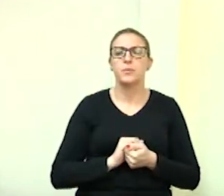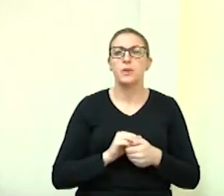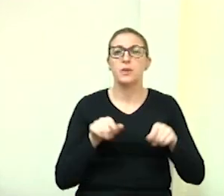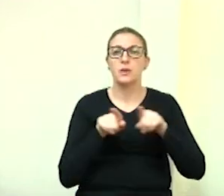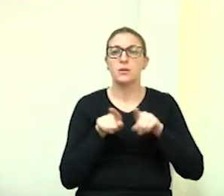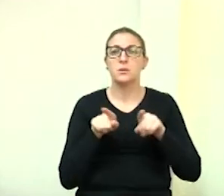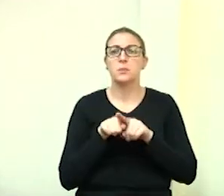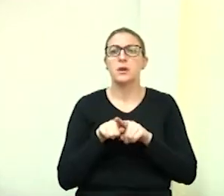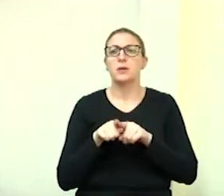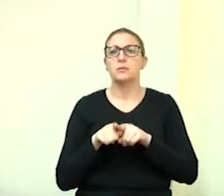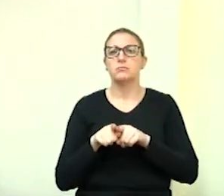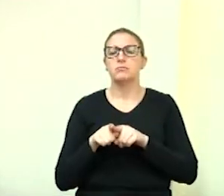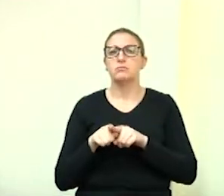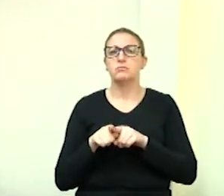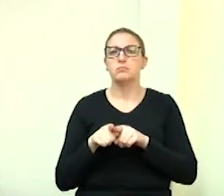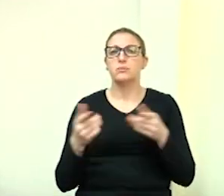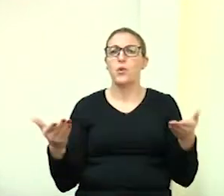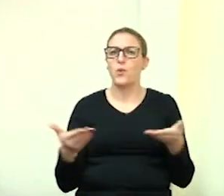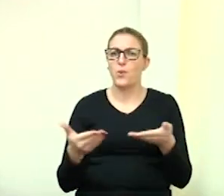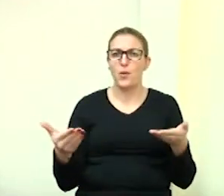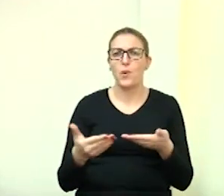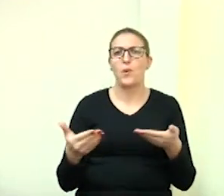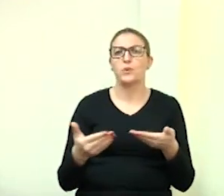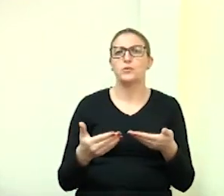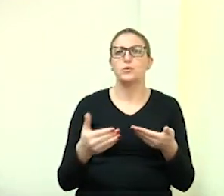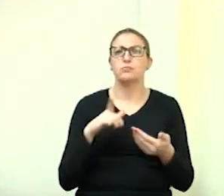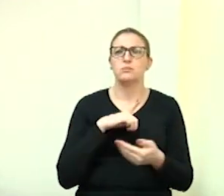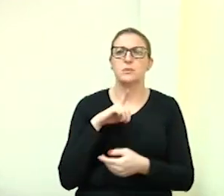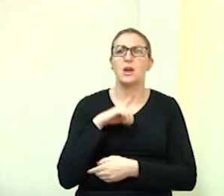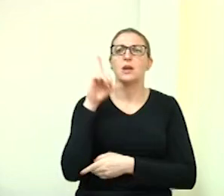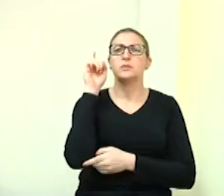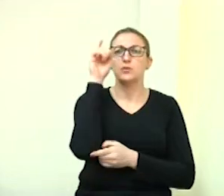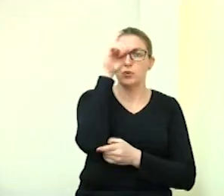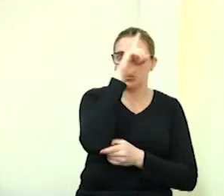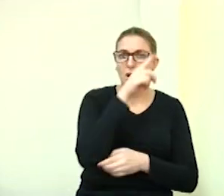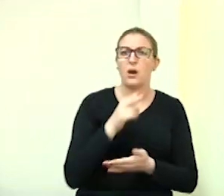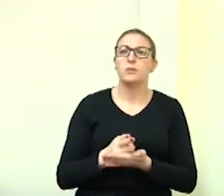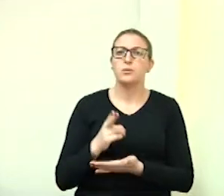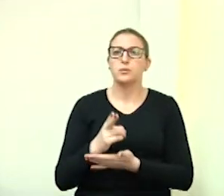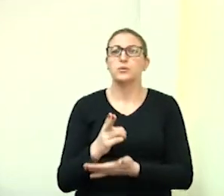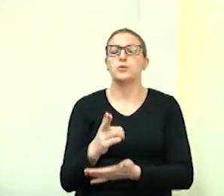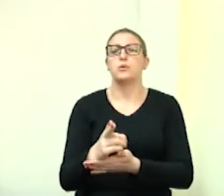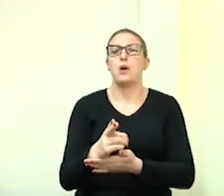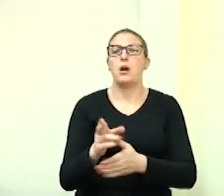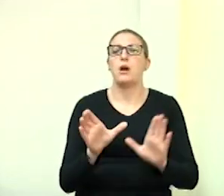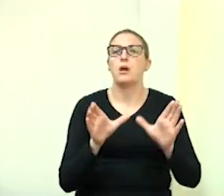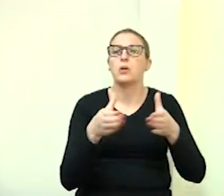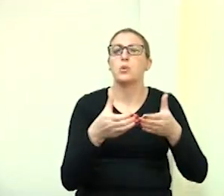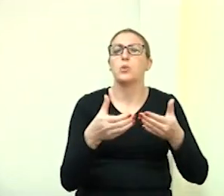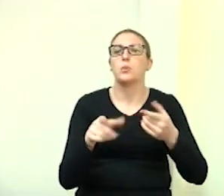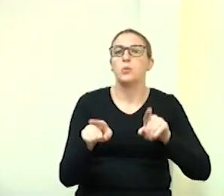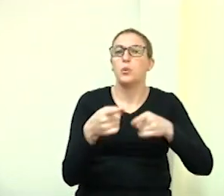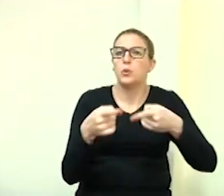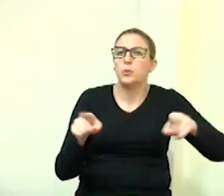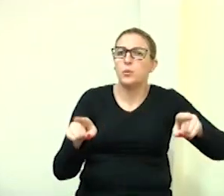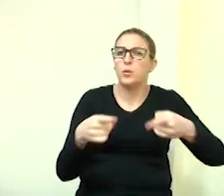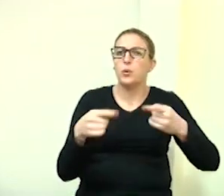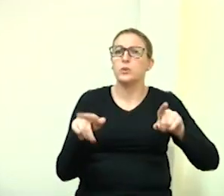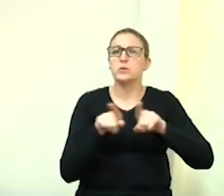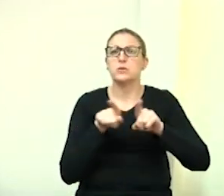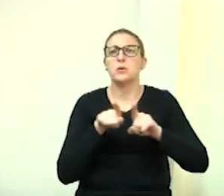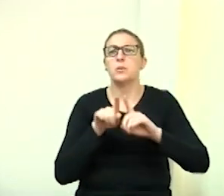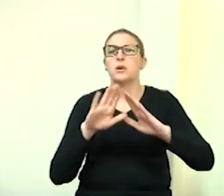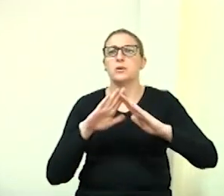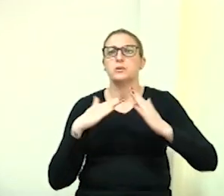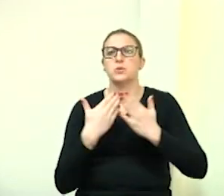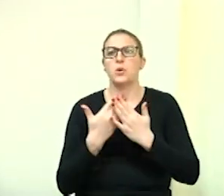proporcionando hoje às vezes com dificuldade para manter orquestra para se manter na escola belas artes que